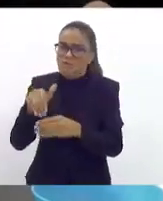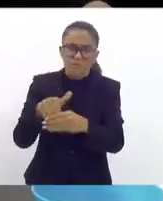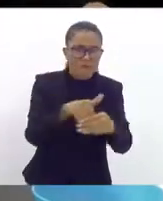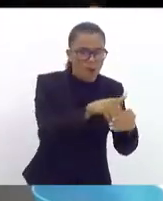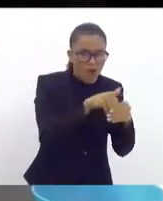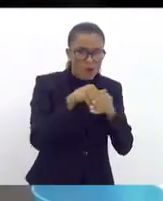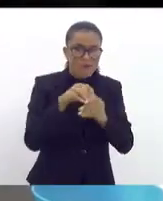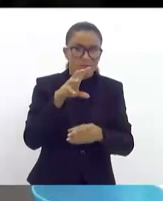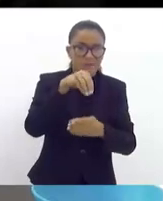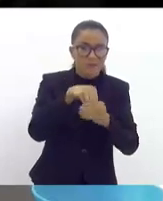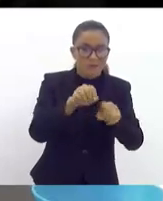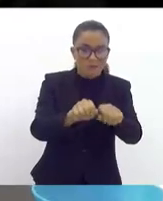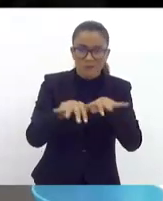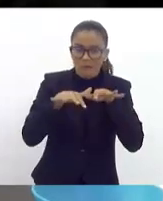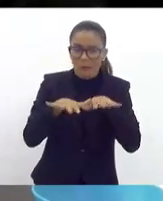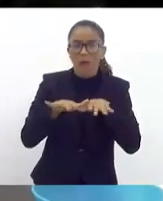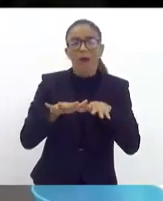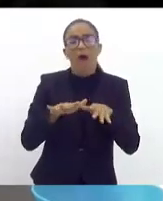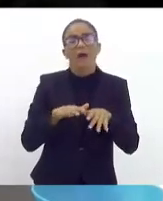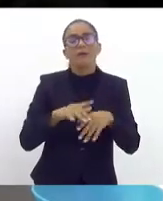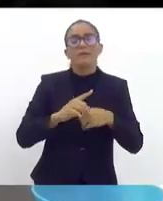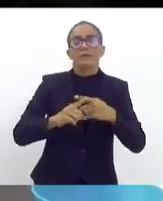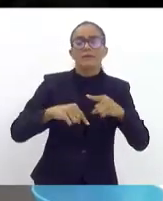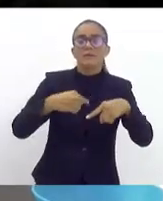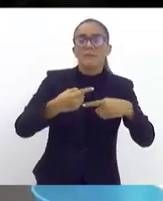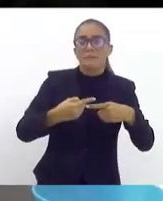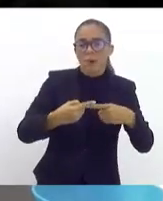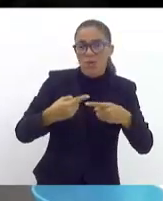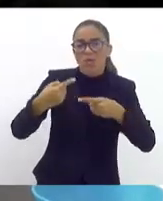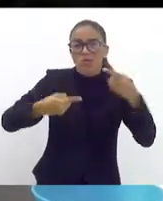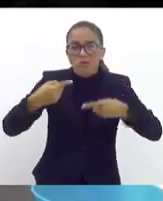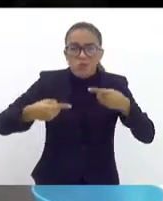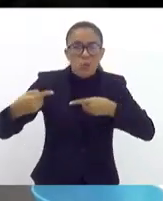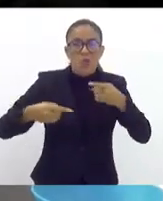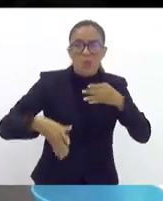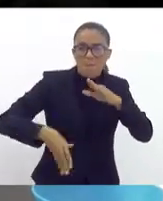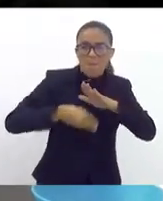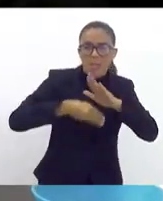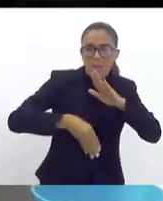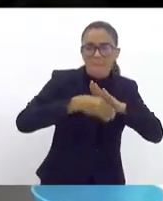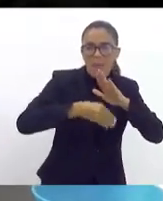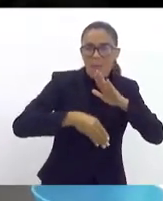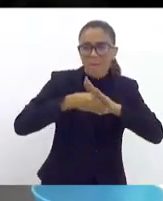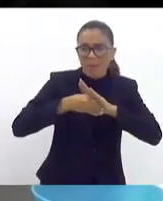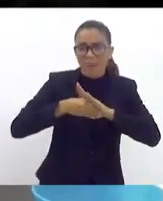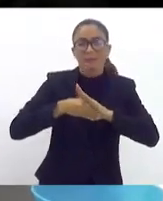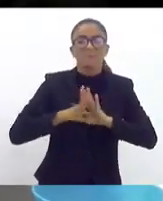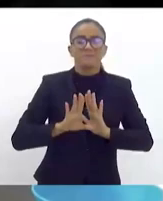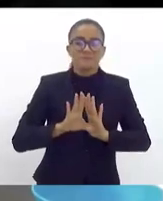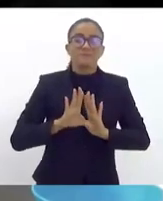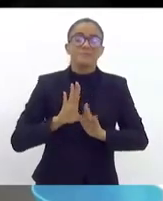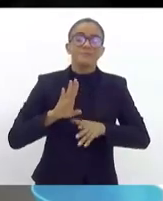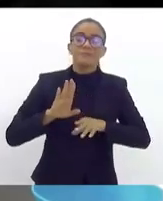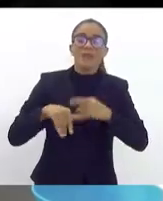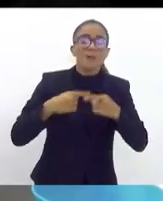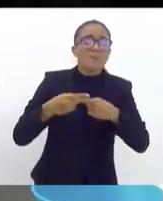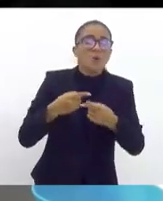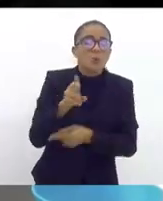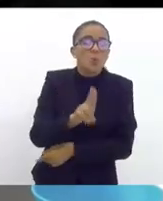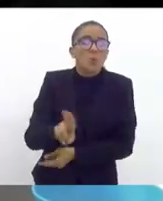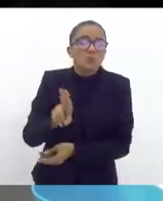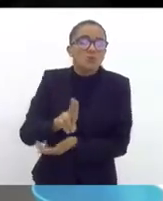dentro do plenário E aí depois aquilo discutir emendas e depois aquilo evidentemente acaba não sendo